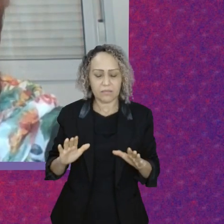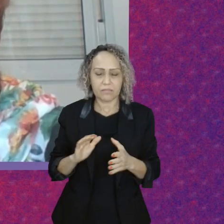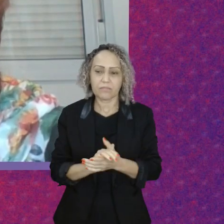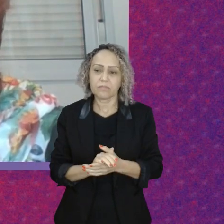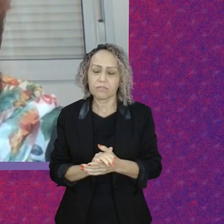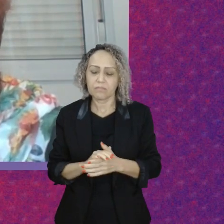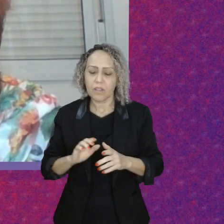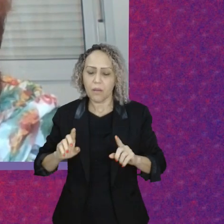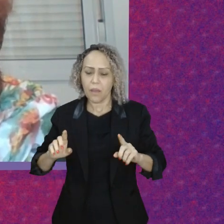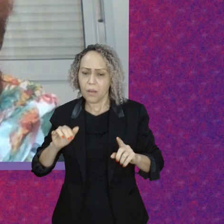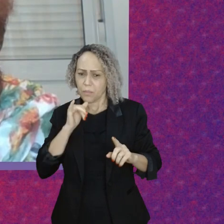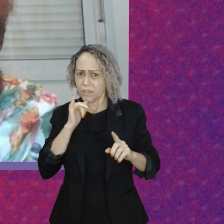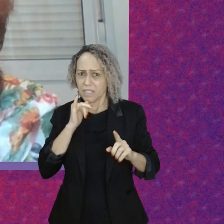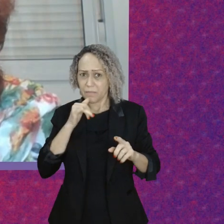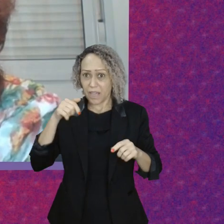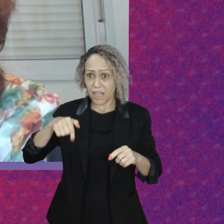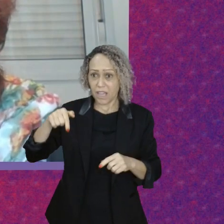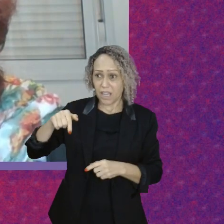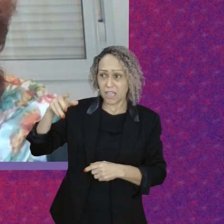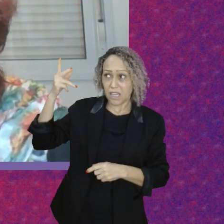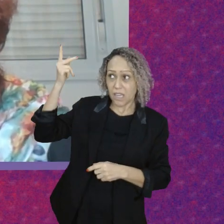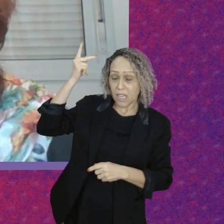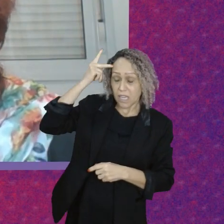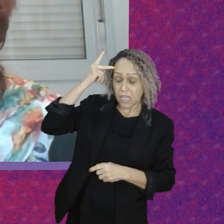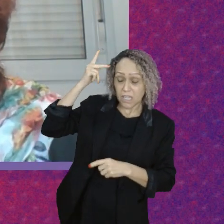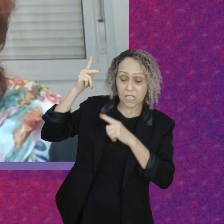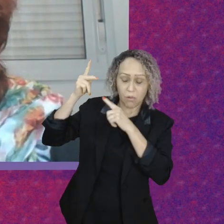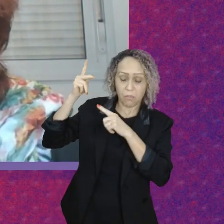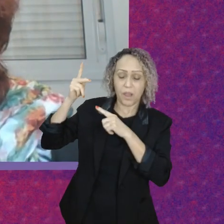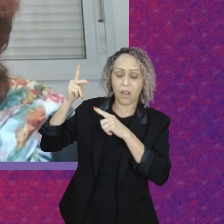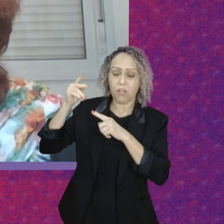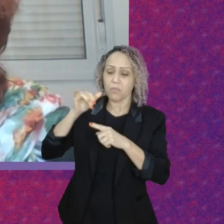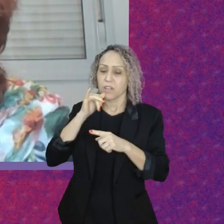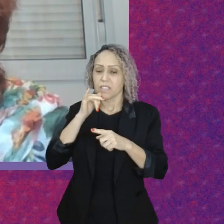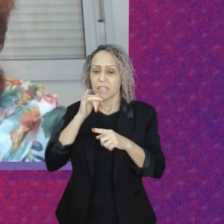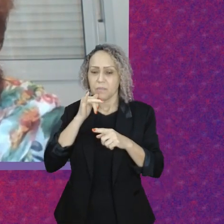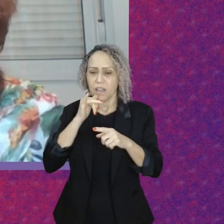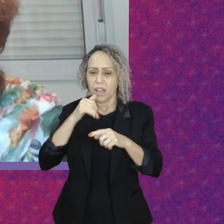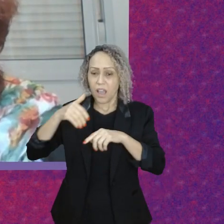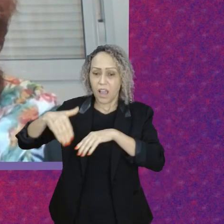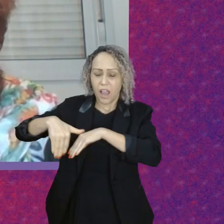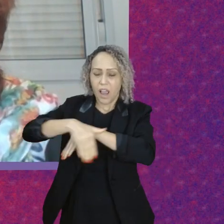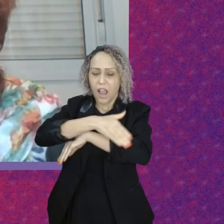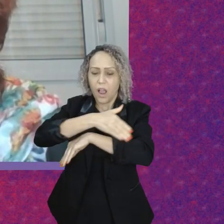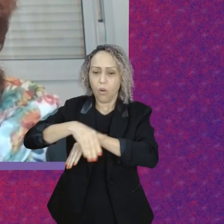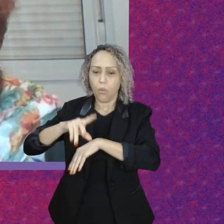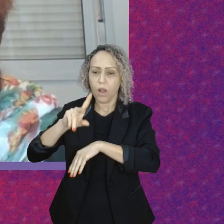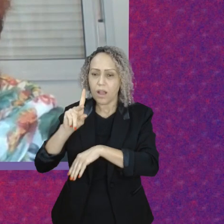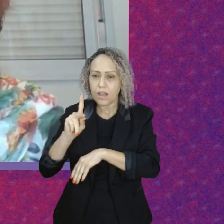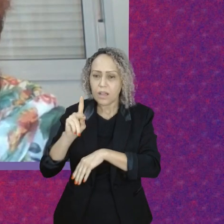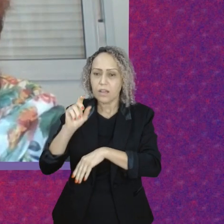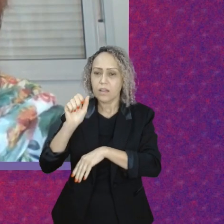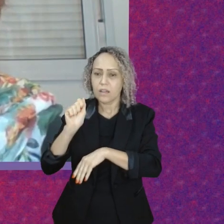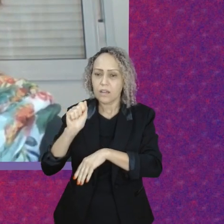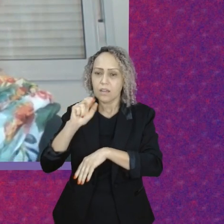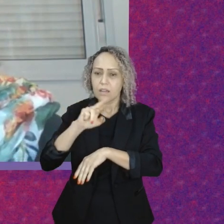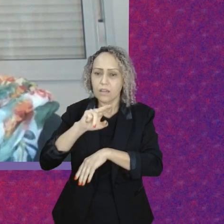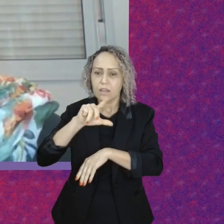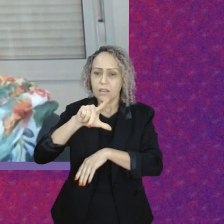de você fechar a Paulista na gestão da Haddad, né? E hoje a Paulista está incorporada com uma